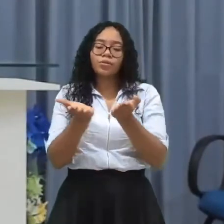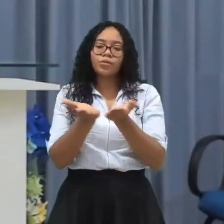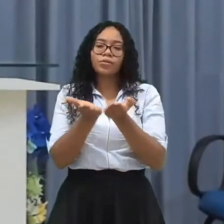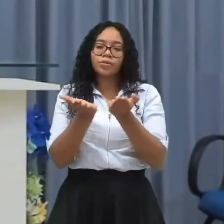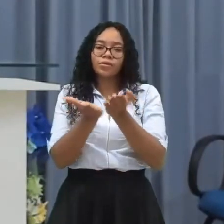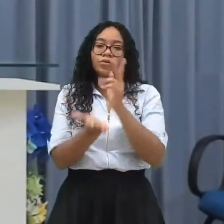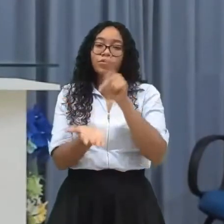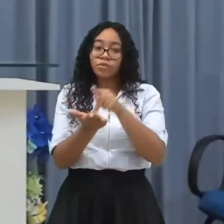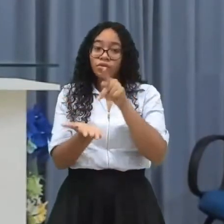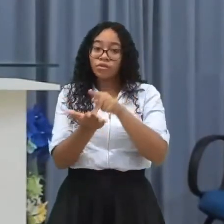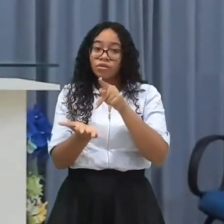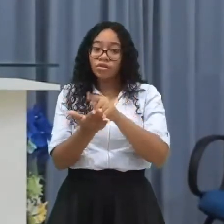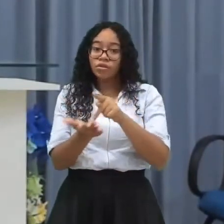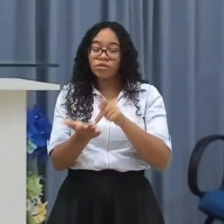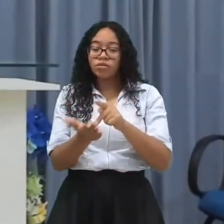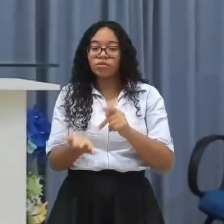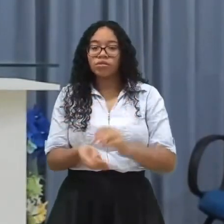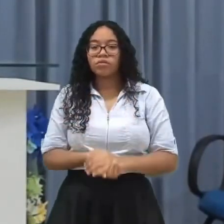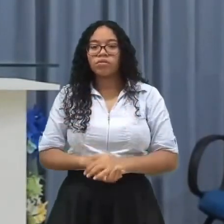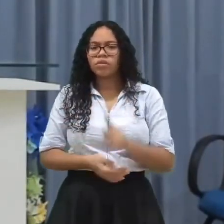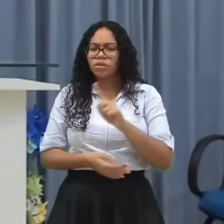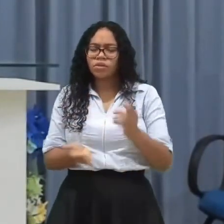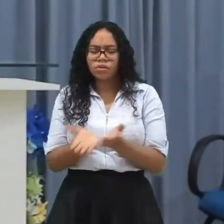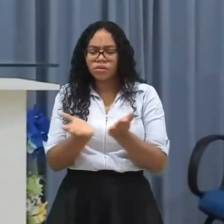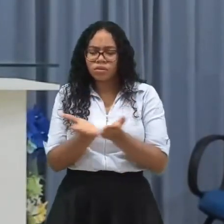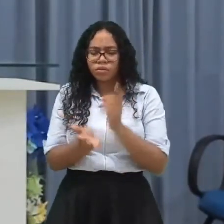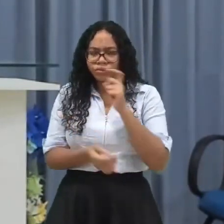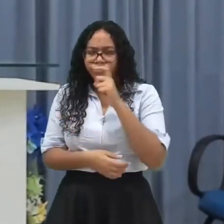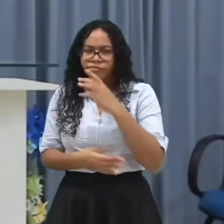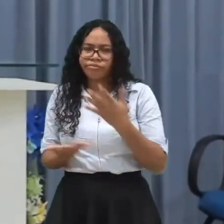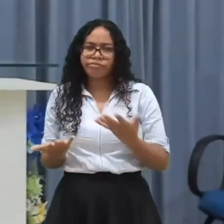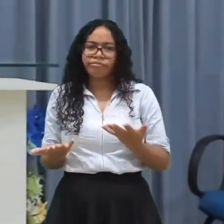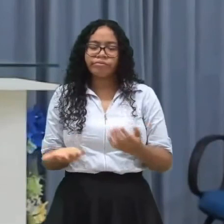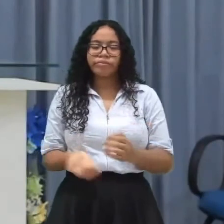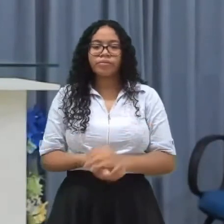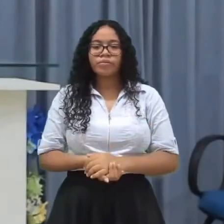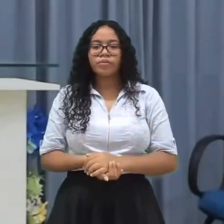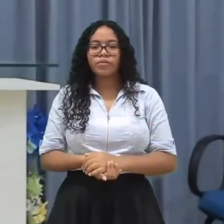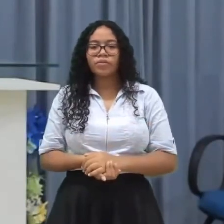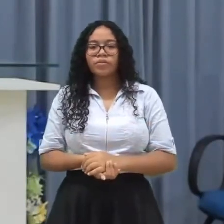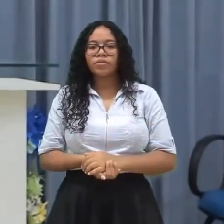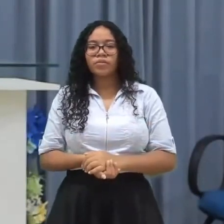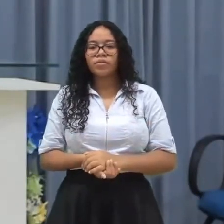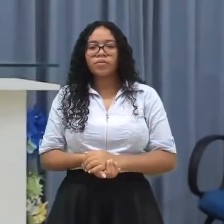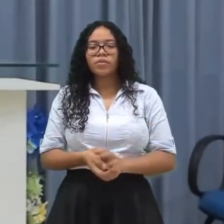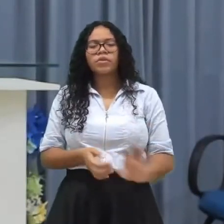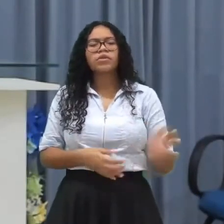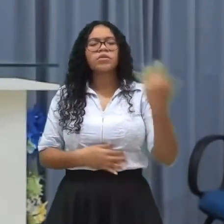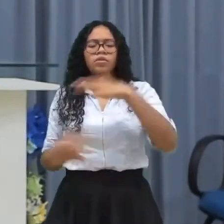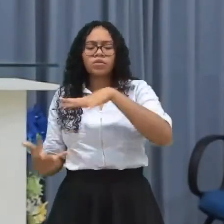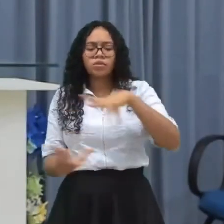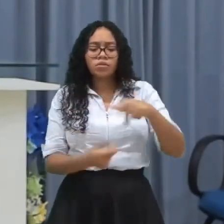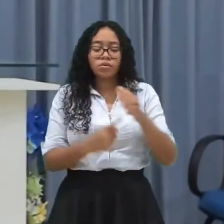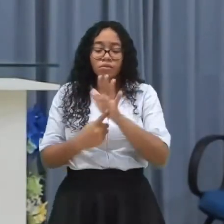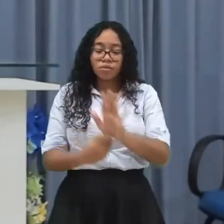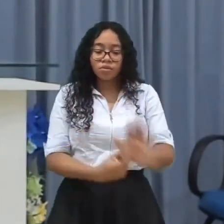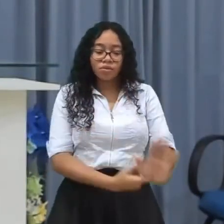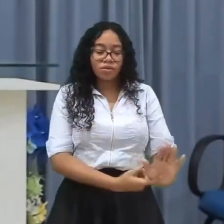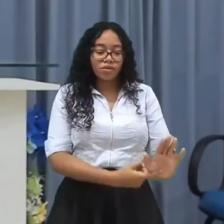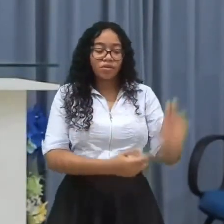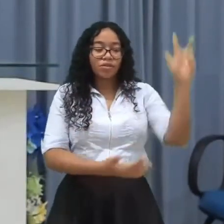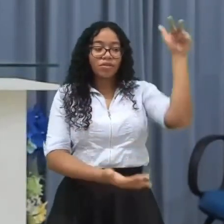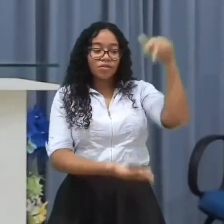cristãos só de nome. Os acontecimentos mundiais mostram que a vinda de Jesus está